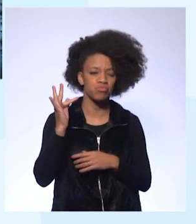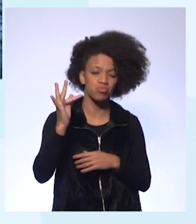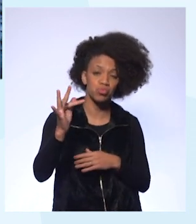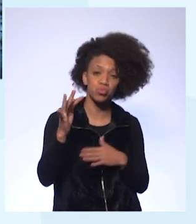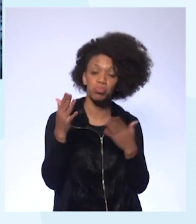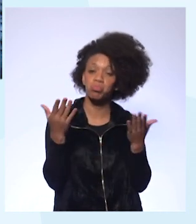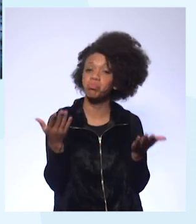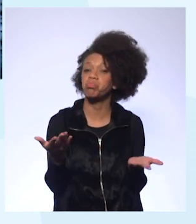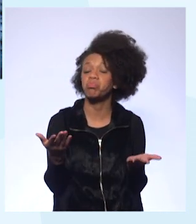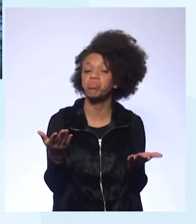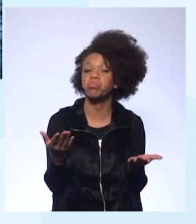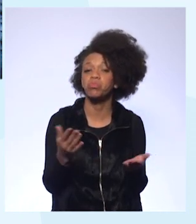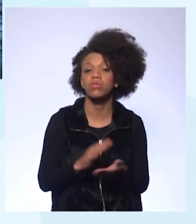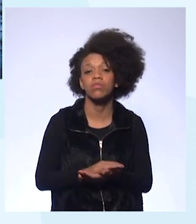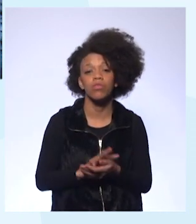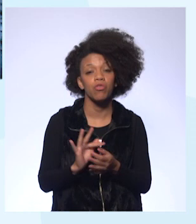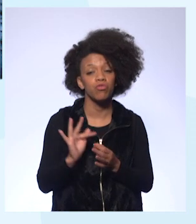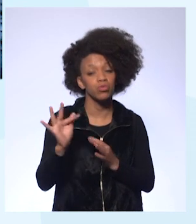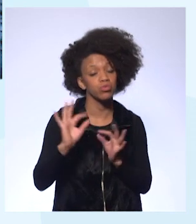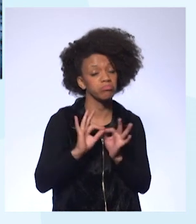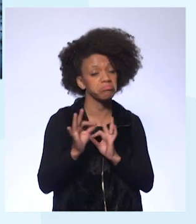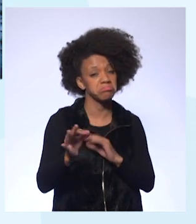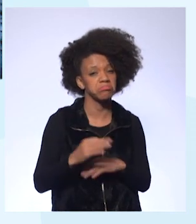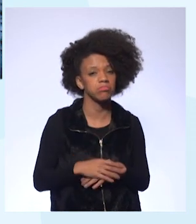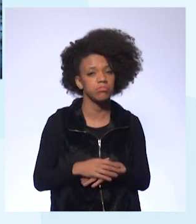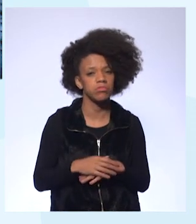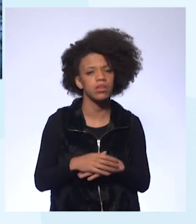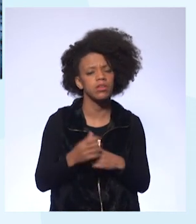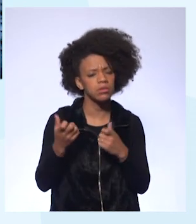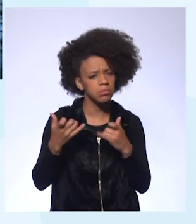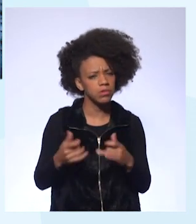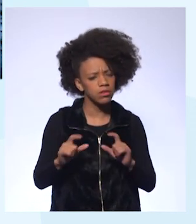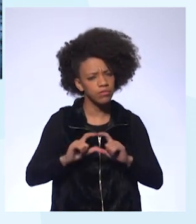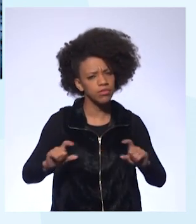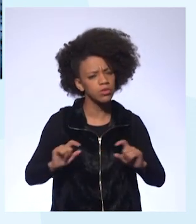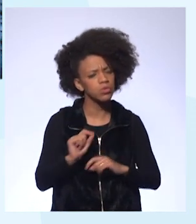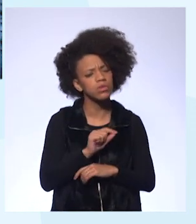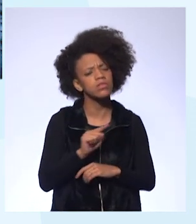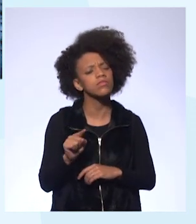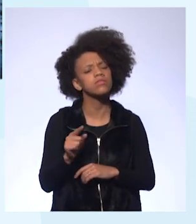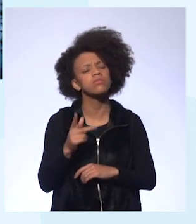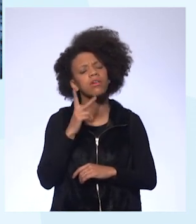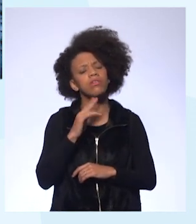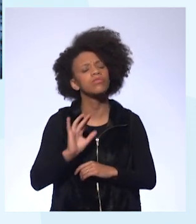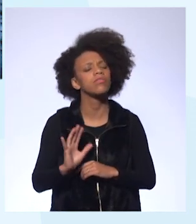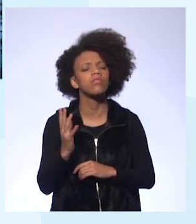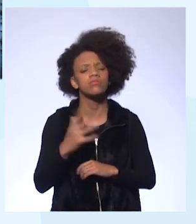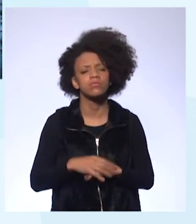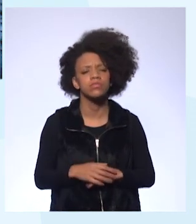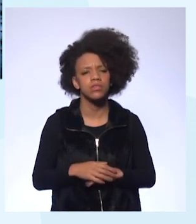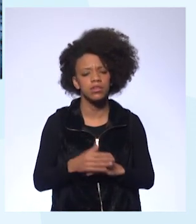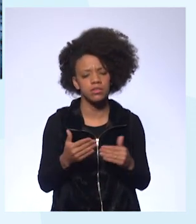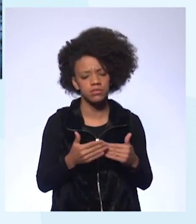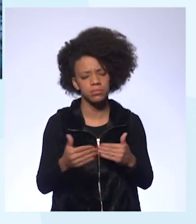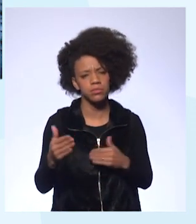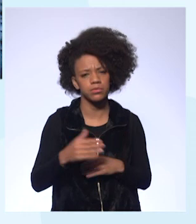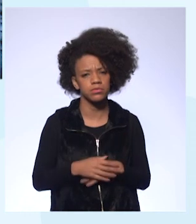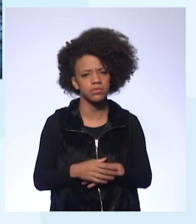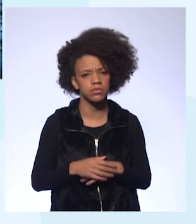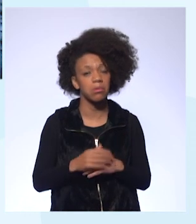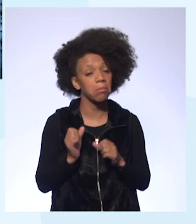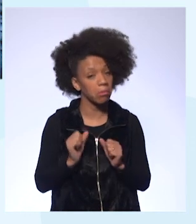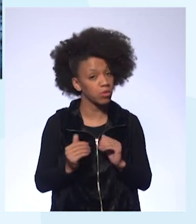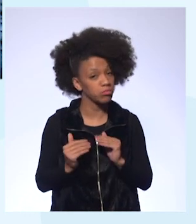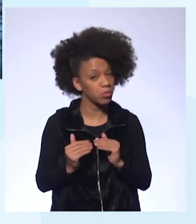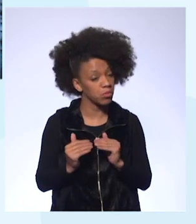em um futuro distópico então eu quero que você escreveu agora também frases aí que que vocês acham que vão acontecer nesses futuros aí